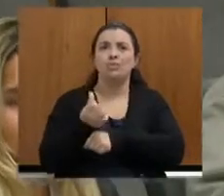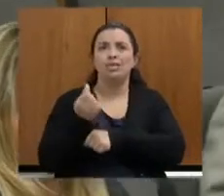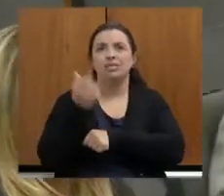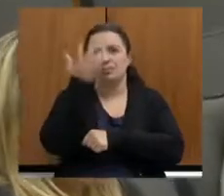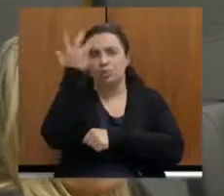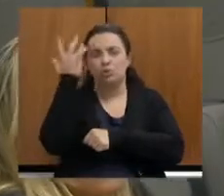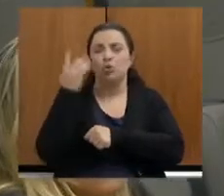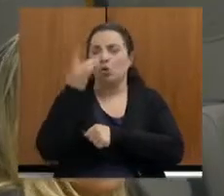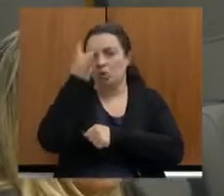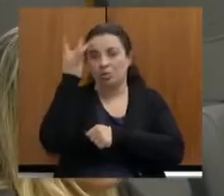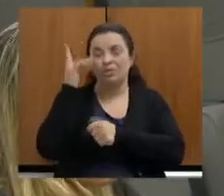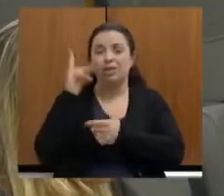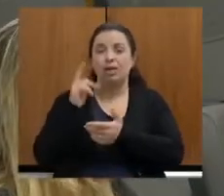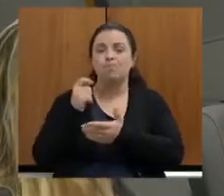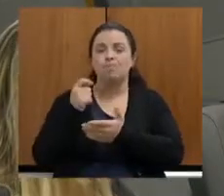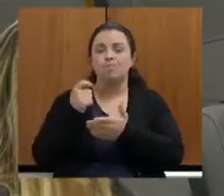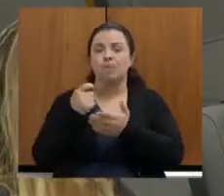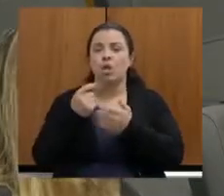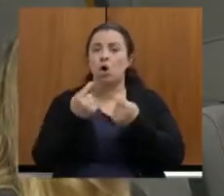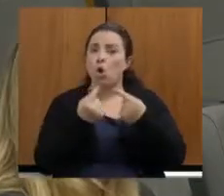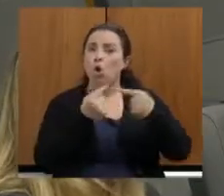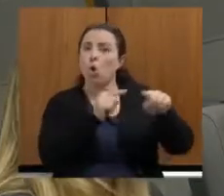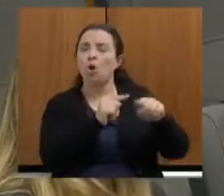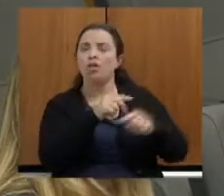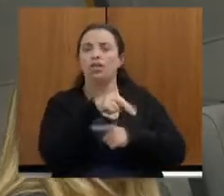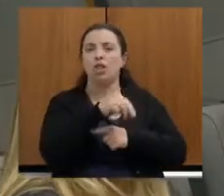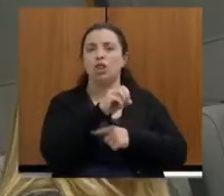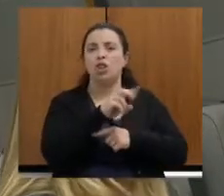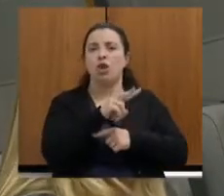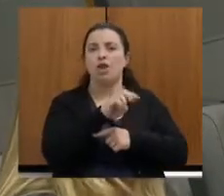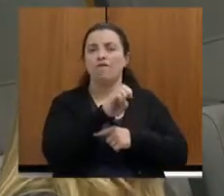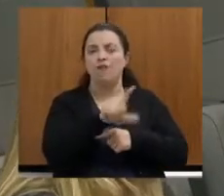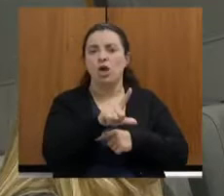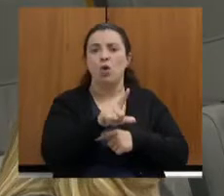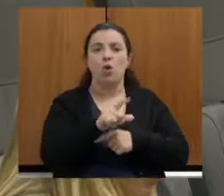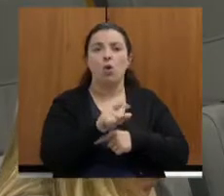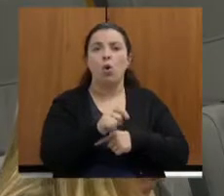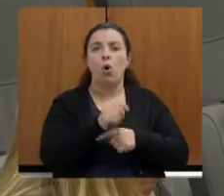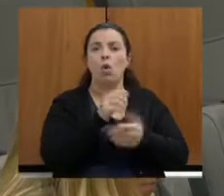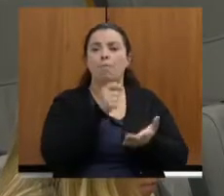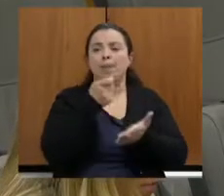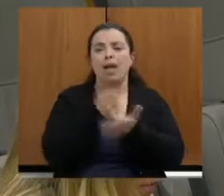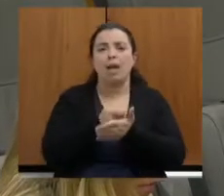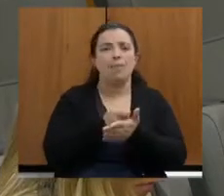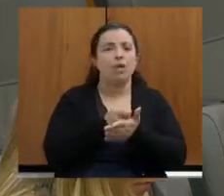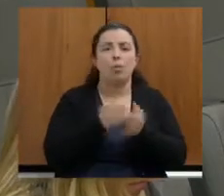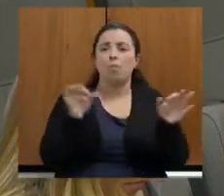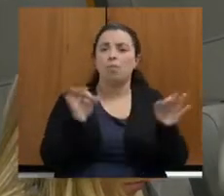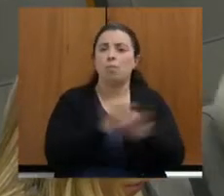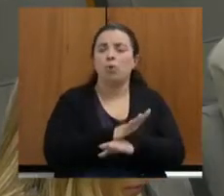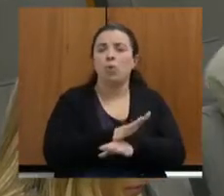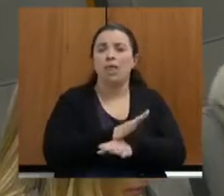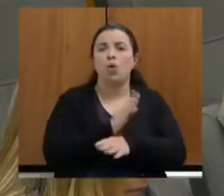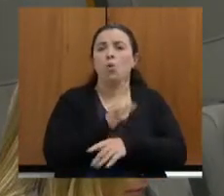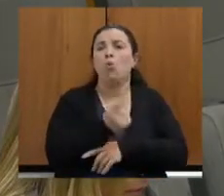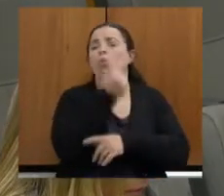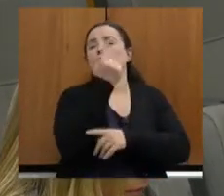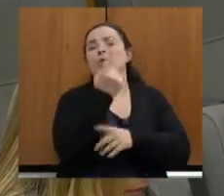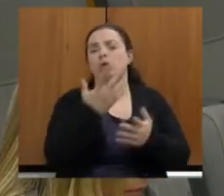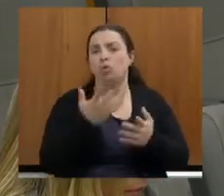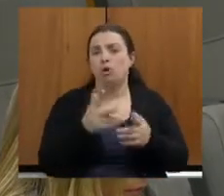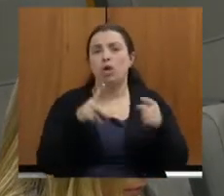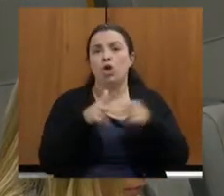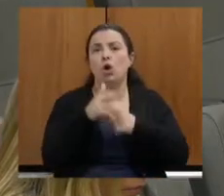que resistiram ao novel.com quitação definitivo e corte do Afe porque nós